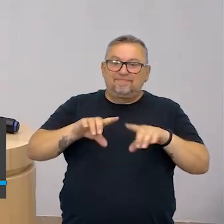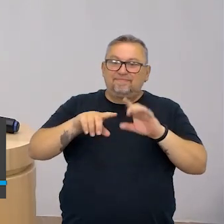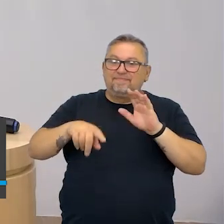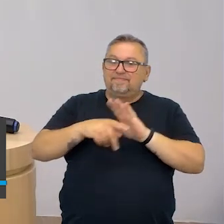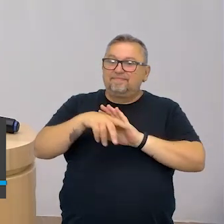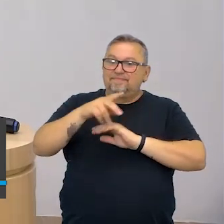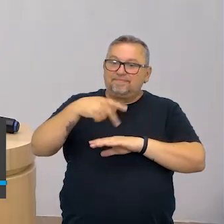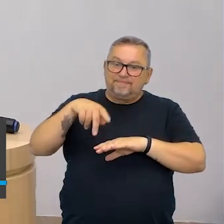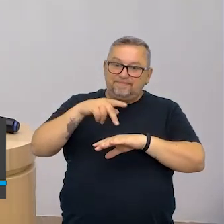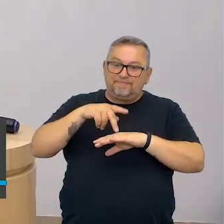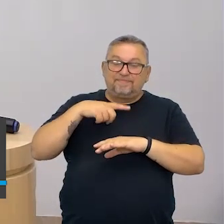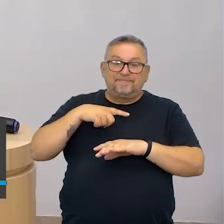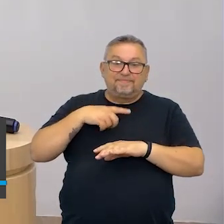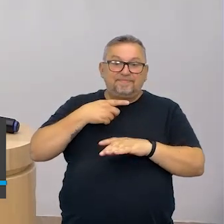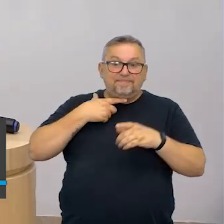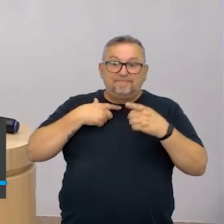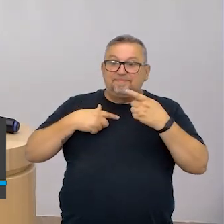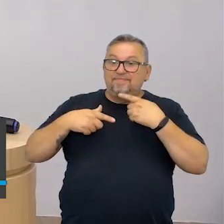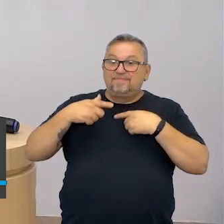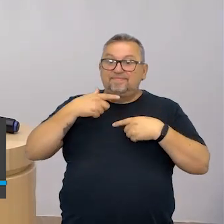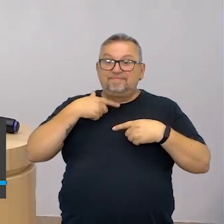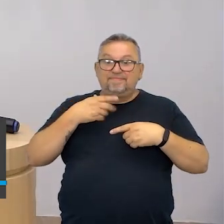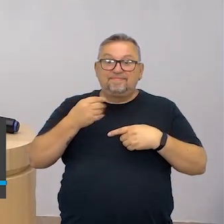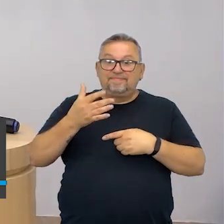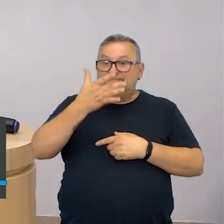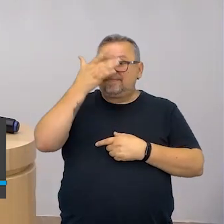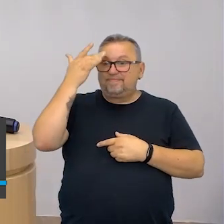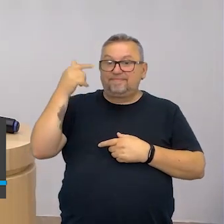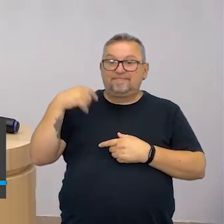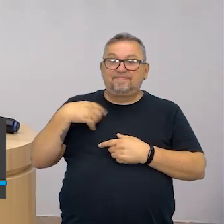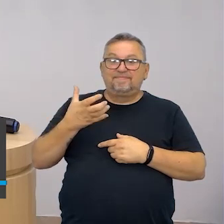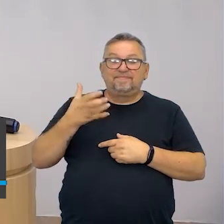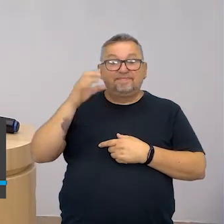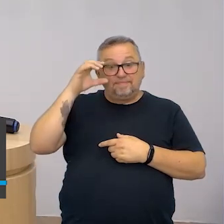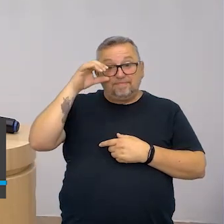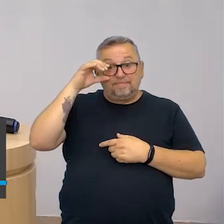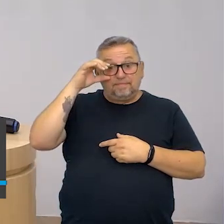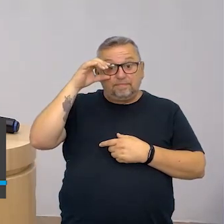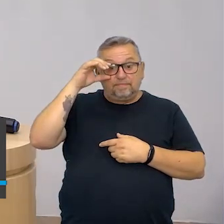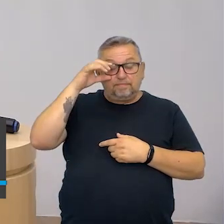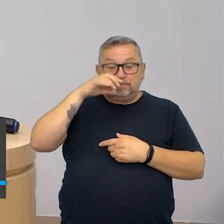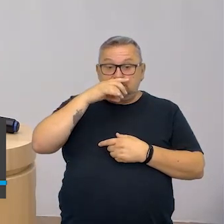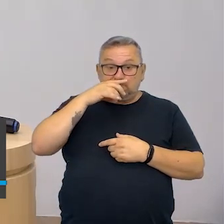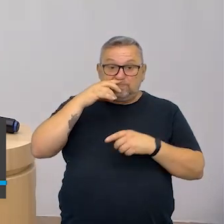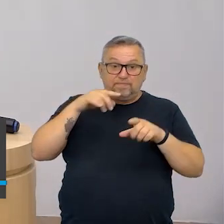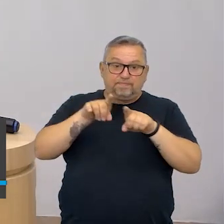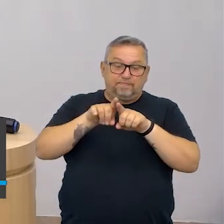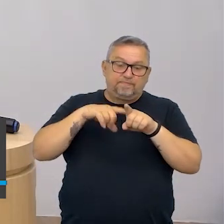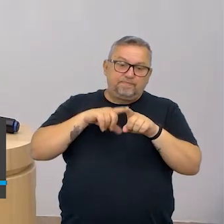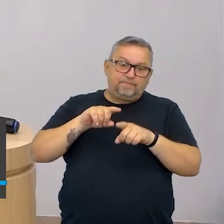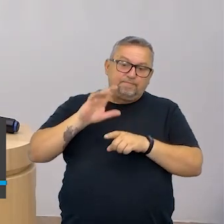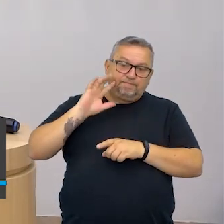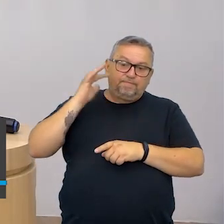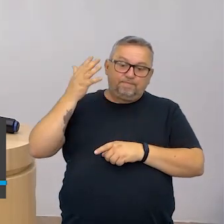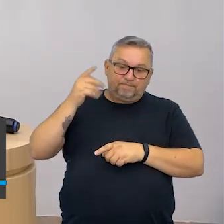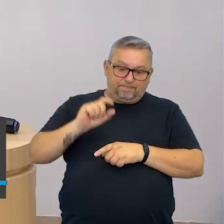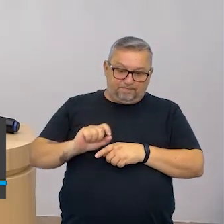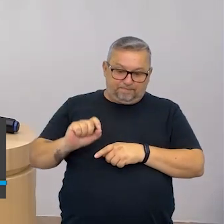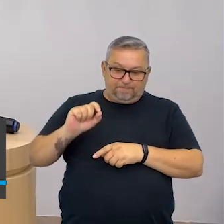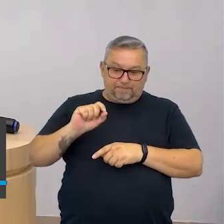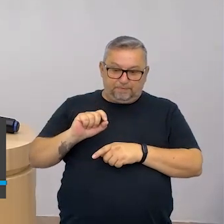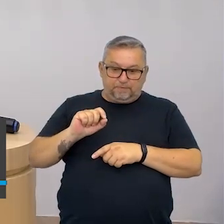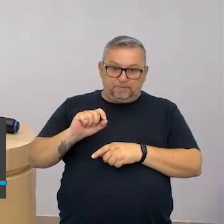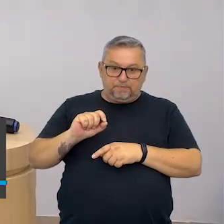país, era uma ambição de muitos dos seus iguais, né? E o que acontece foi que, o